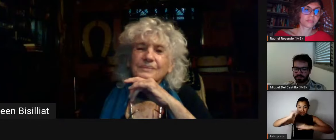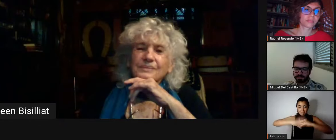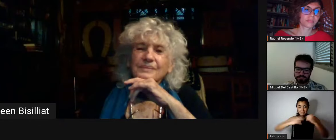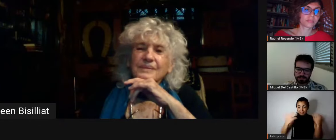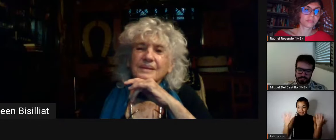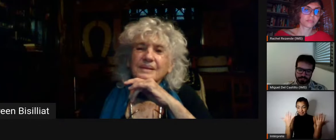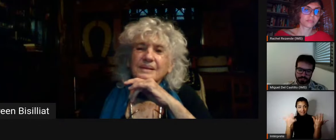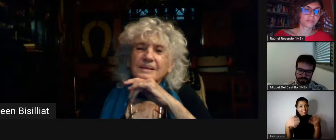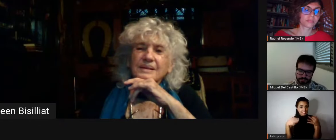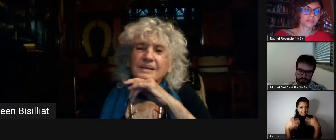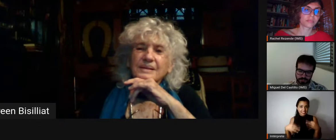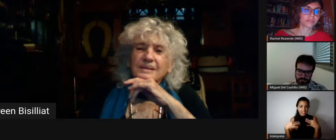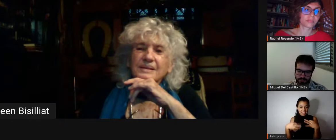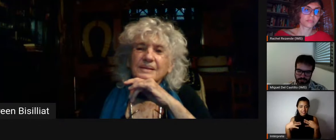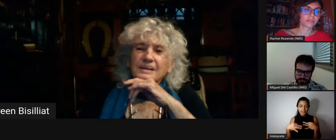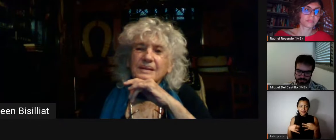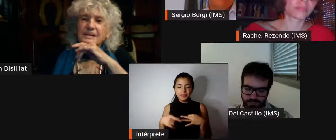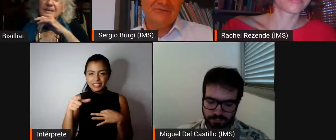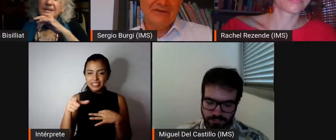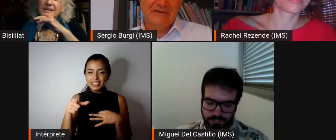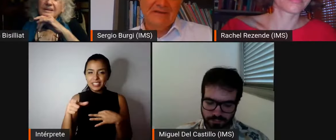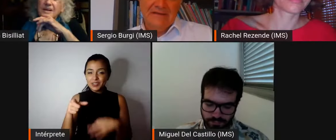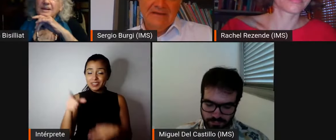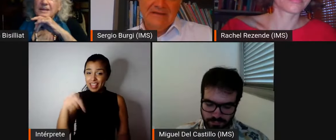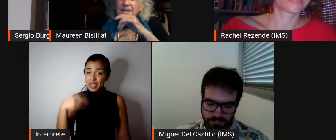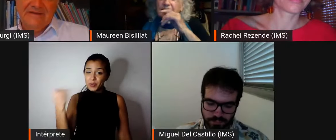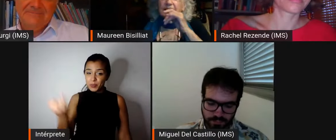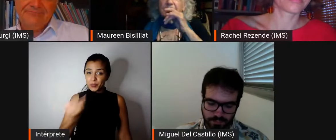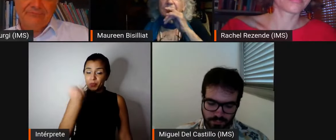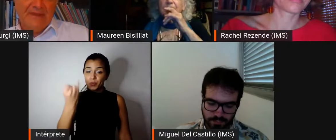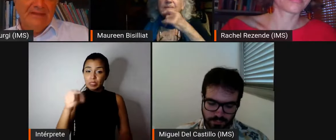dizer, isso é muito, muito importante. Eu acho que